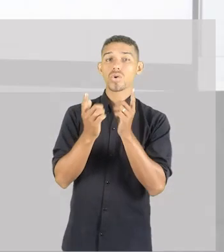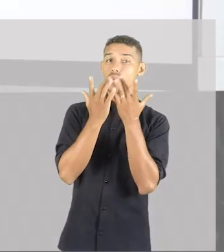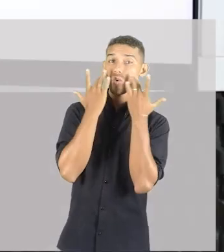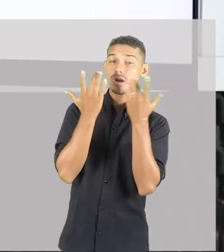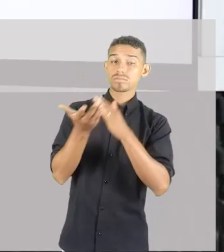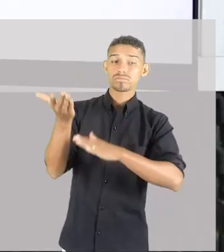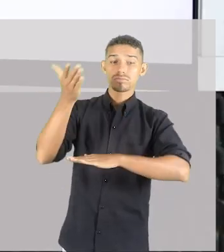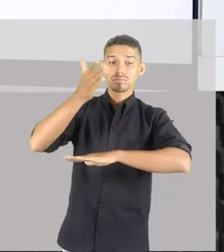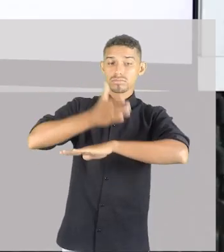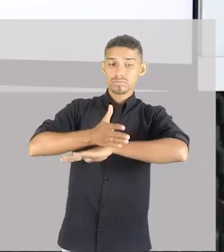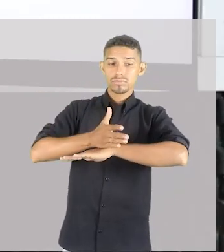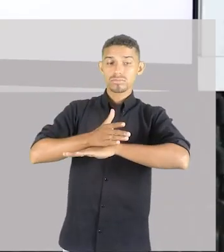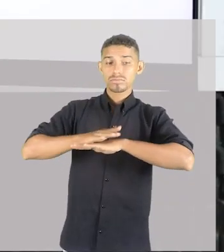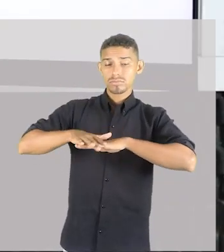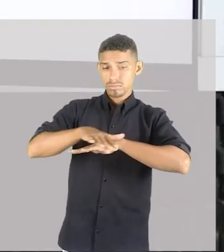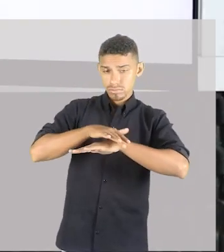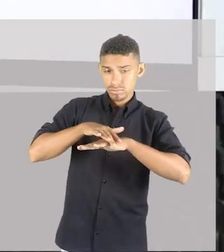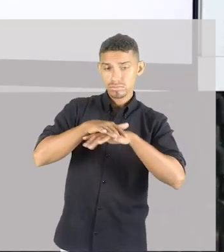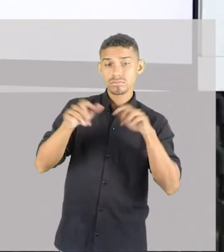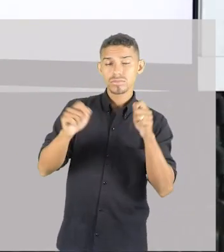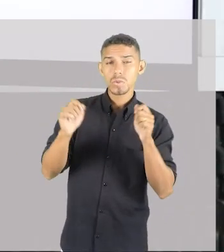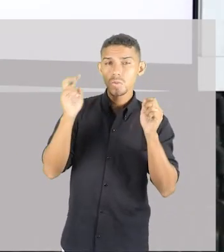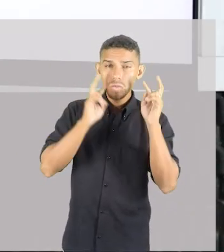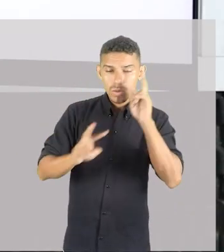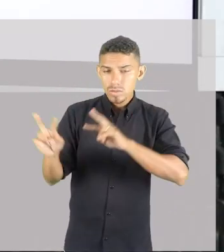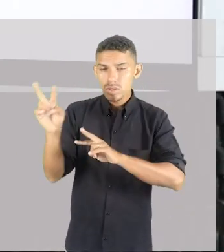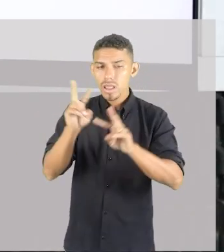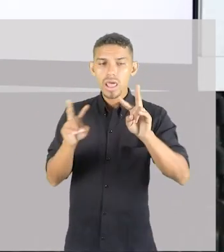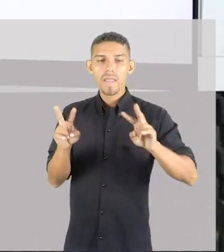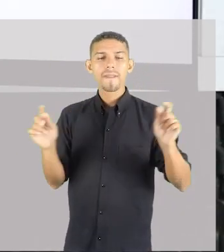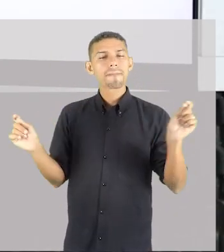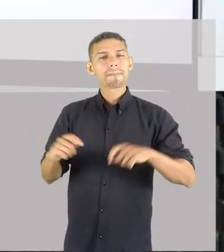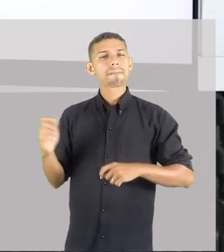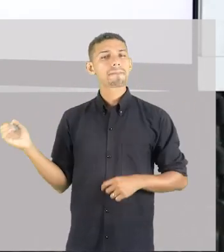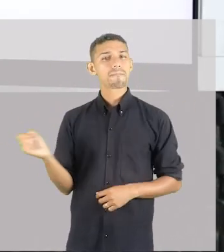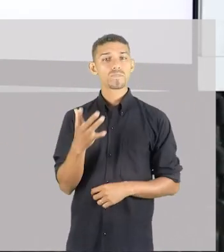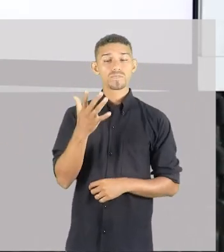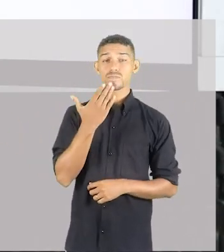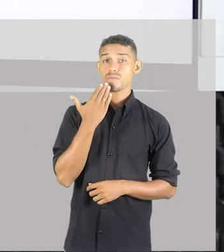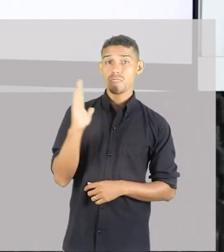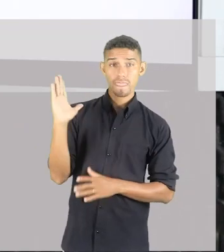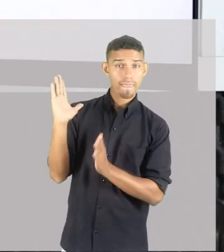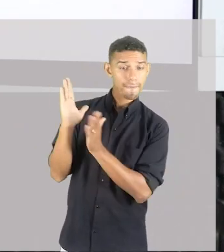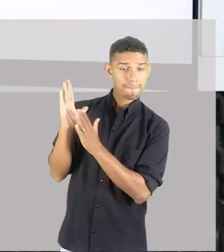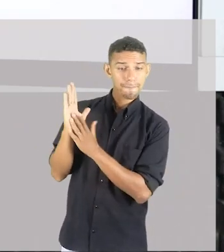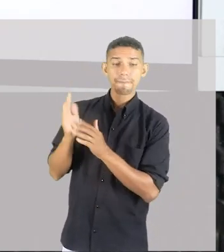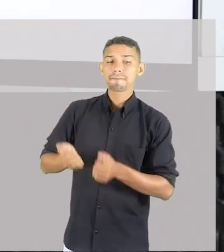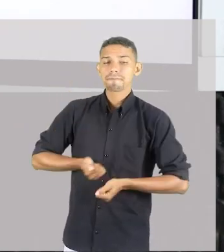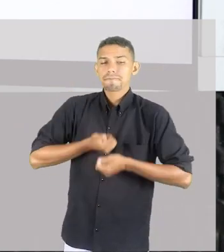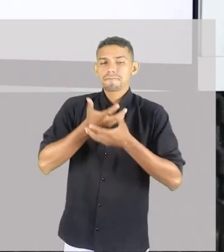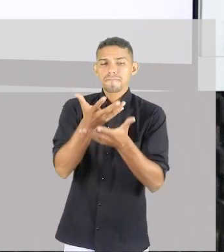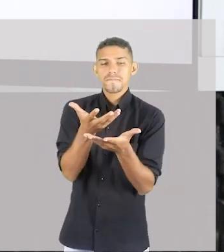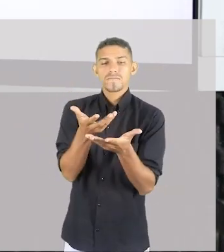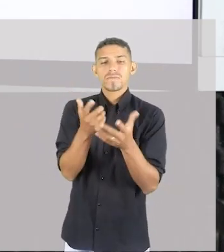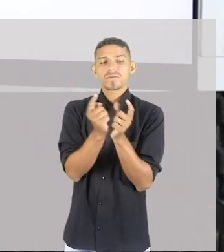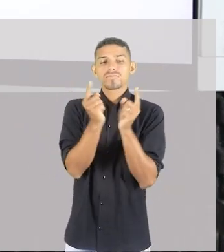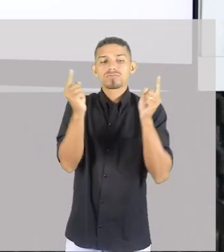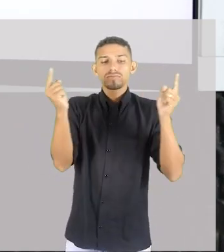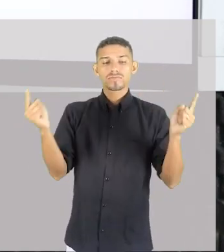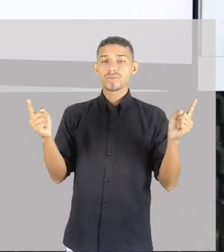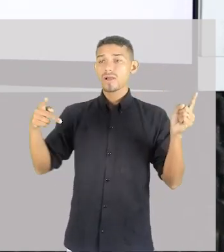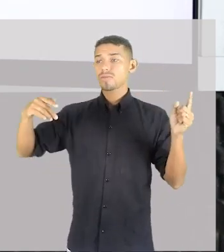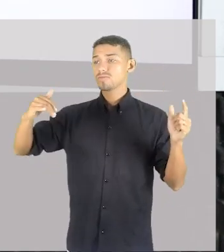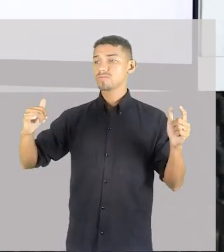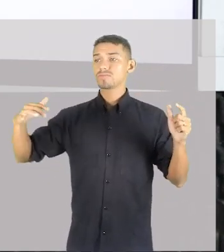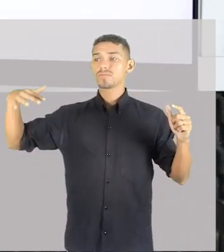permitiu que você pudesse visualizar novas propostas. Talvez seja uma justificativa para explicar o distanciamento entre o